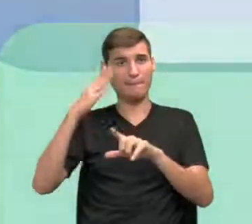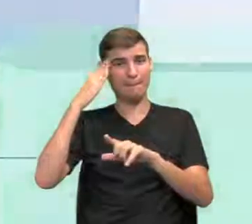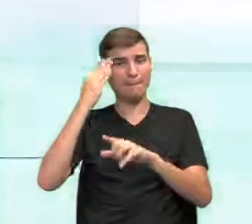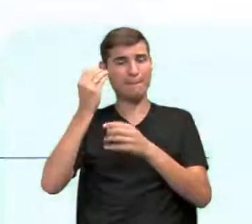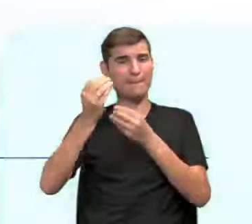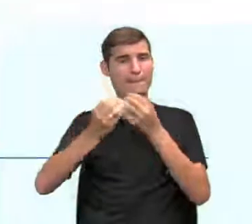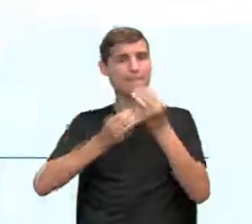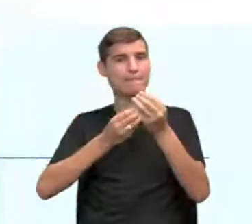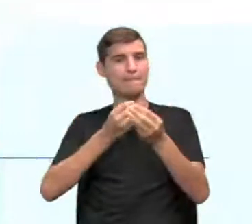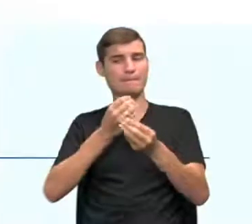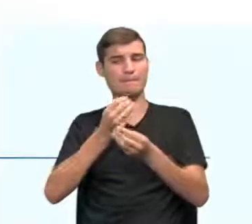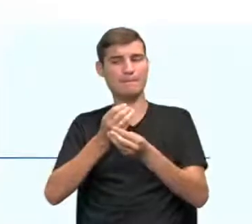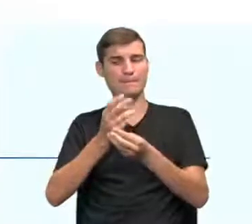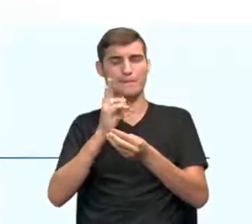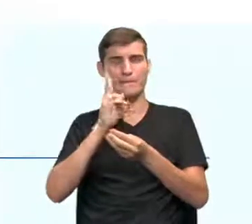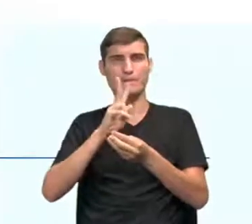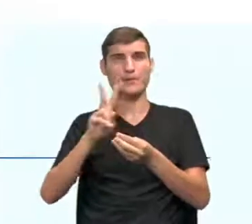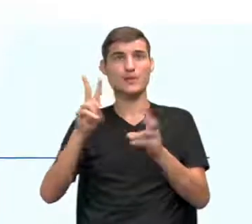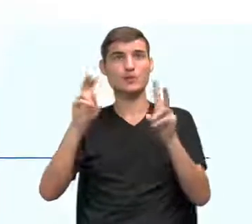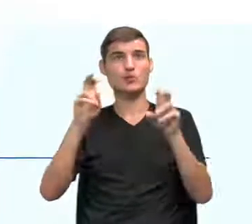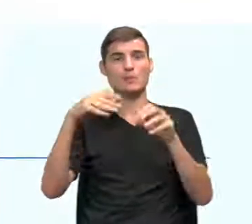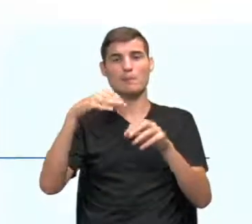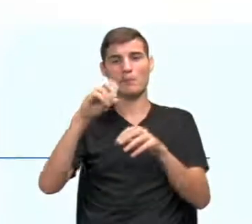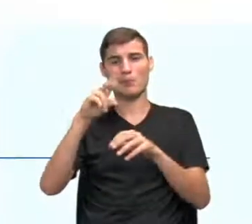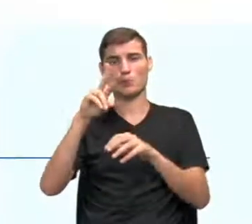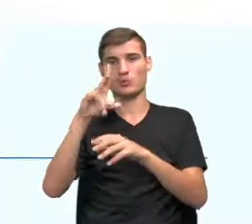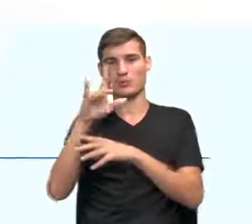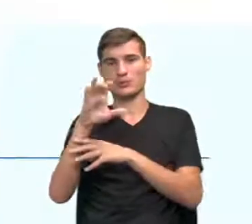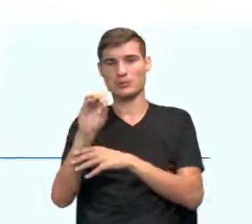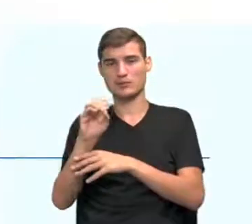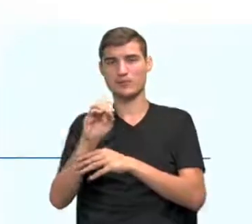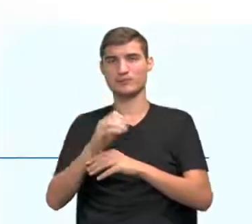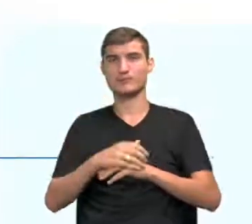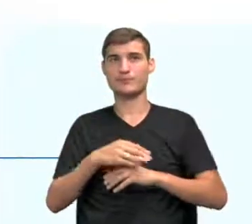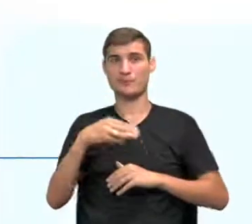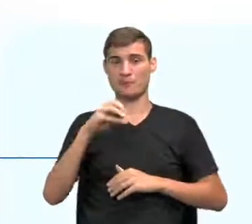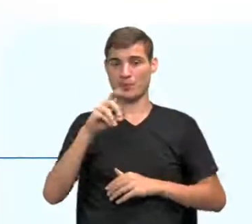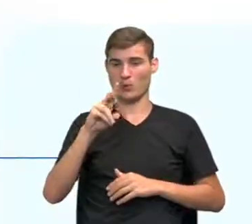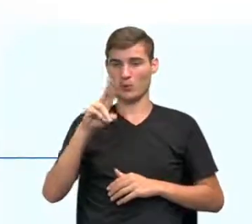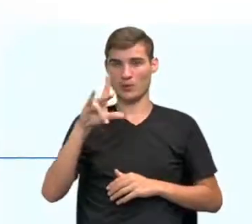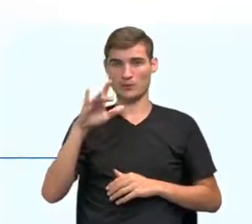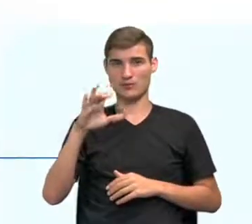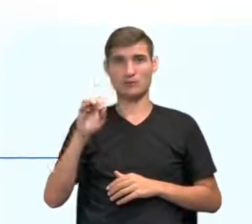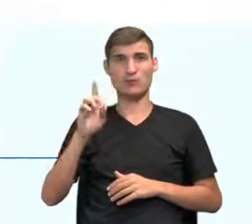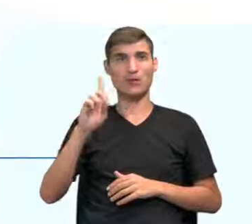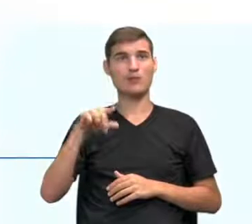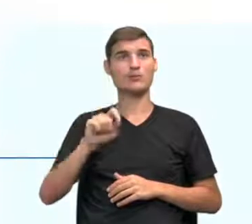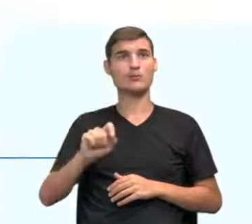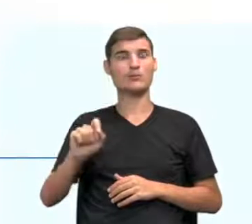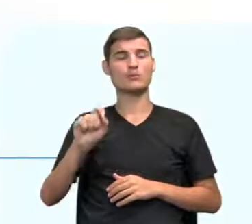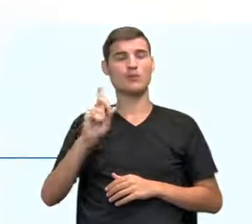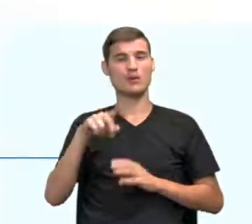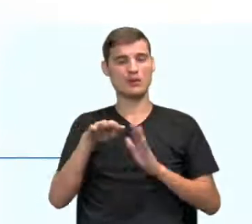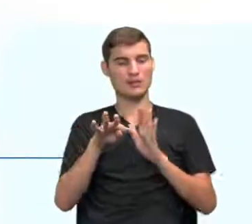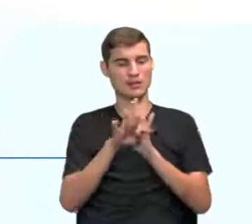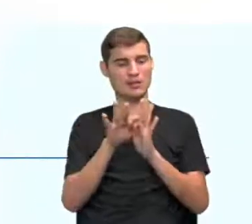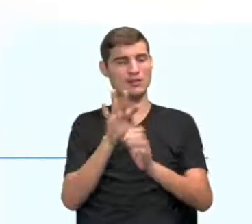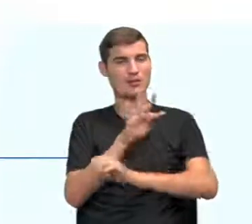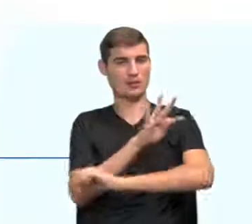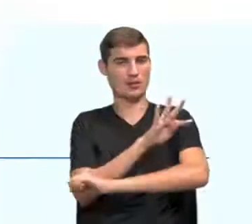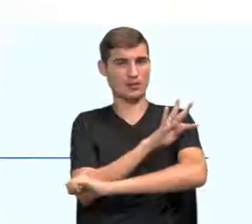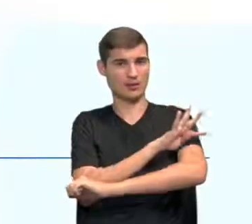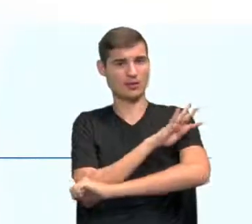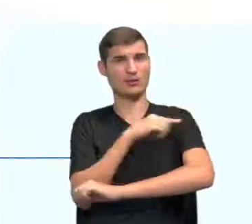pode ver sobre a modulação? A modulação, ela é uma técnica que a